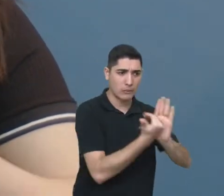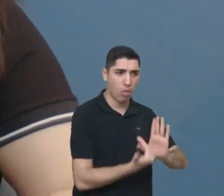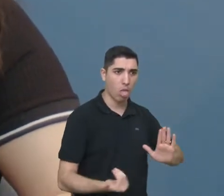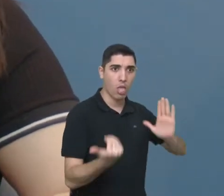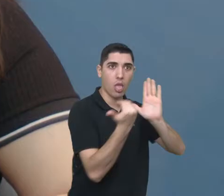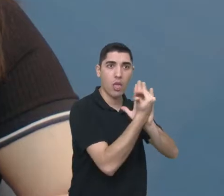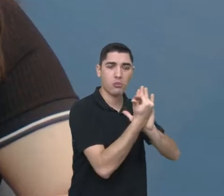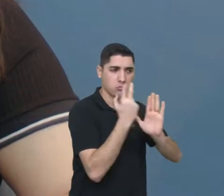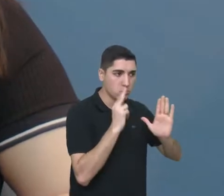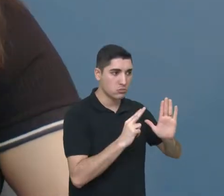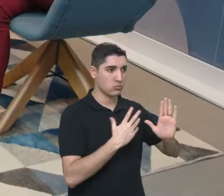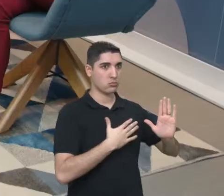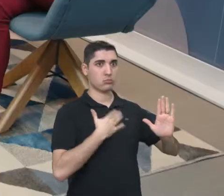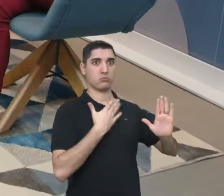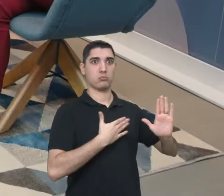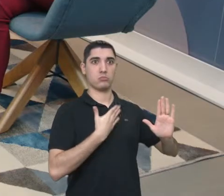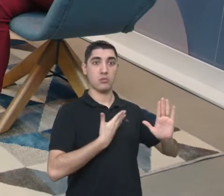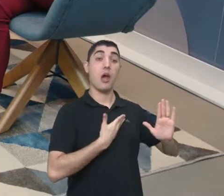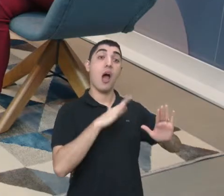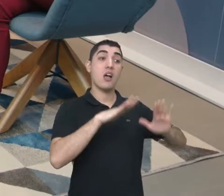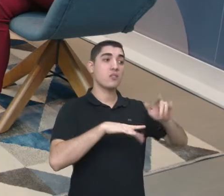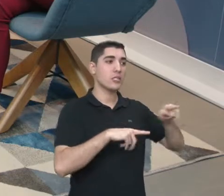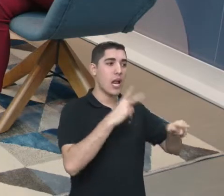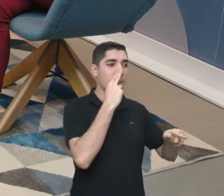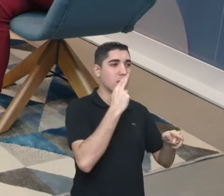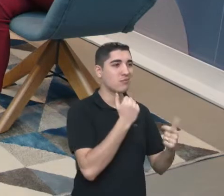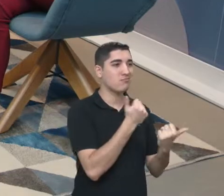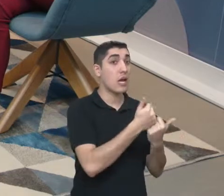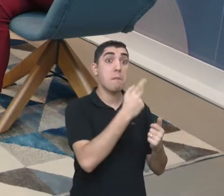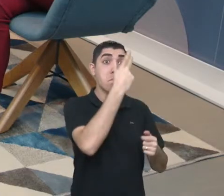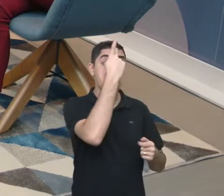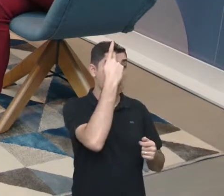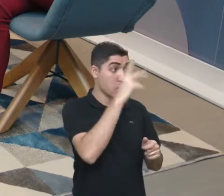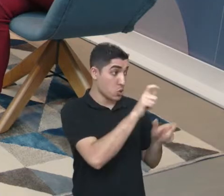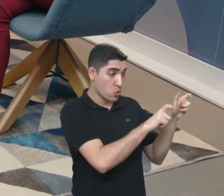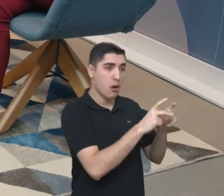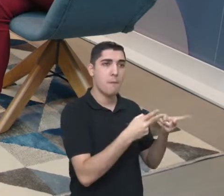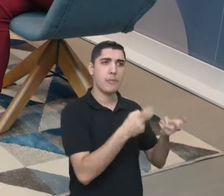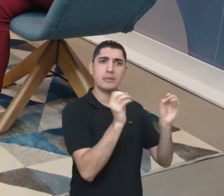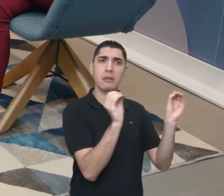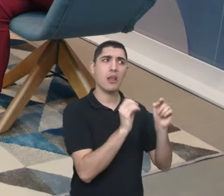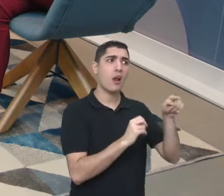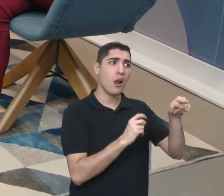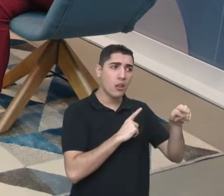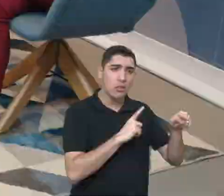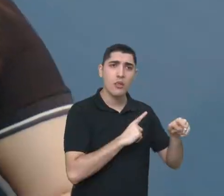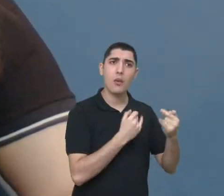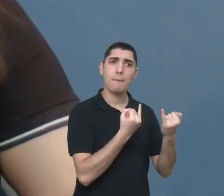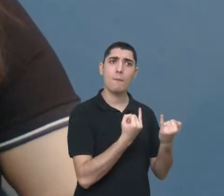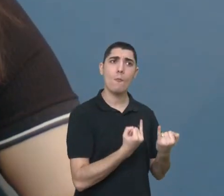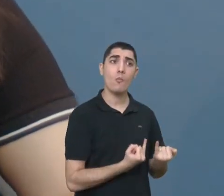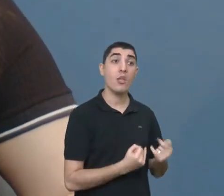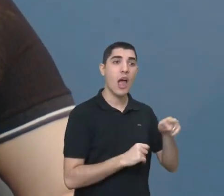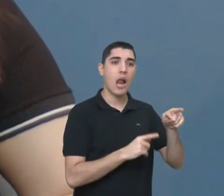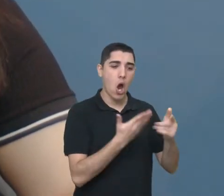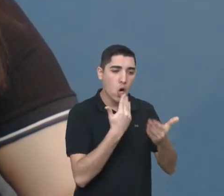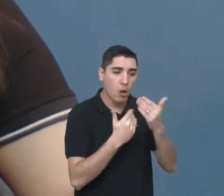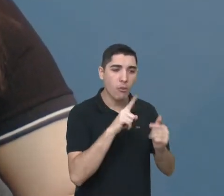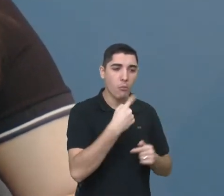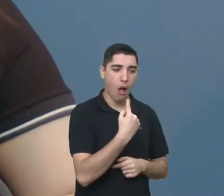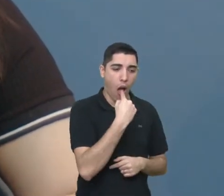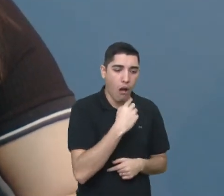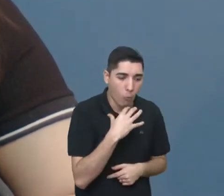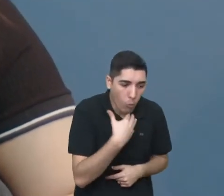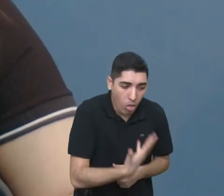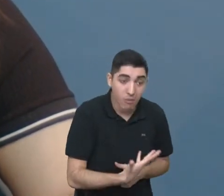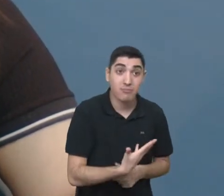comer exageradamente e depois ela compensa isso de alguma forma. E ninguém repara que ela está emagrecendo. Então, para alguém perceber que essa pessoa